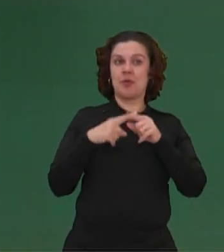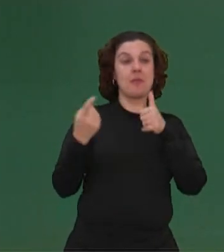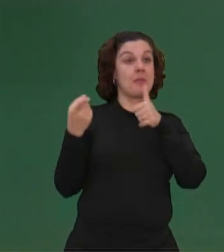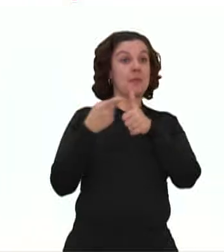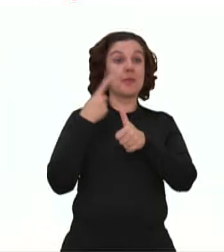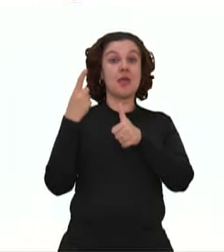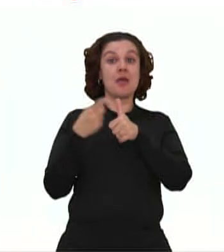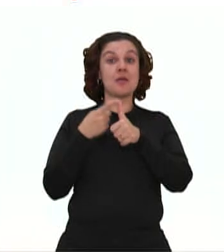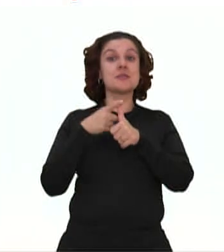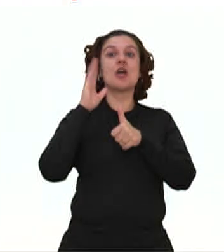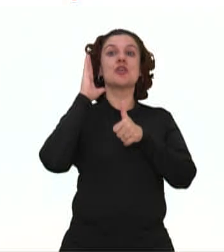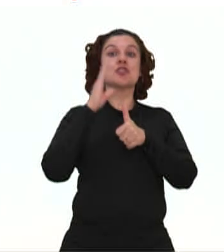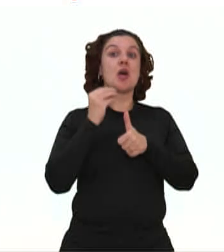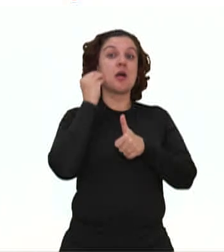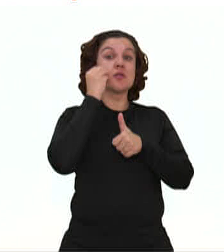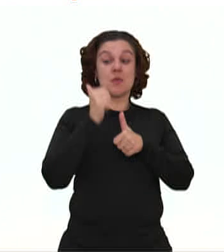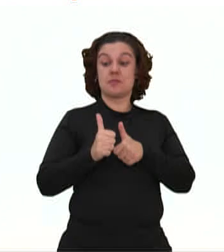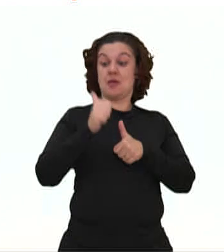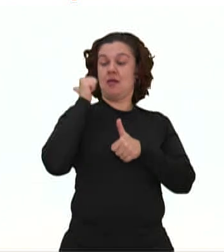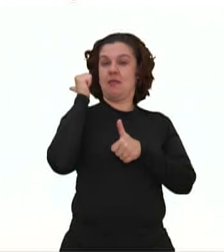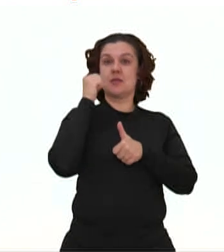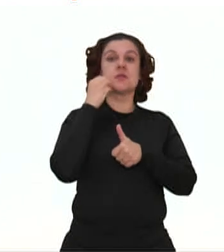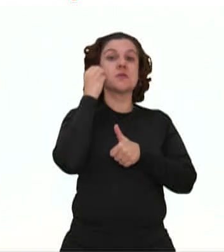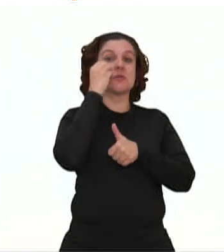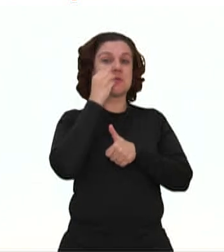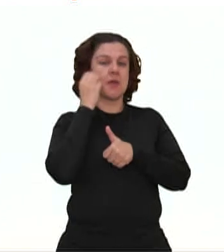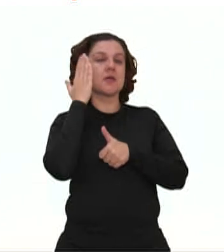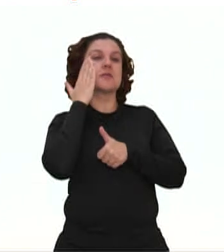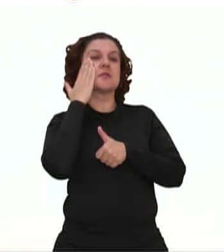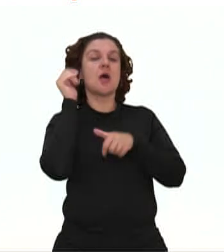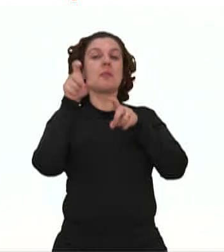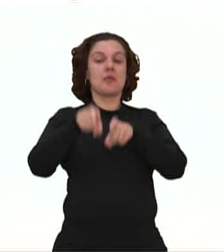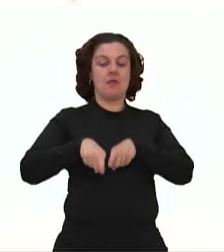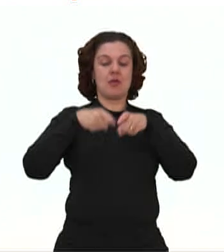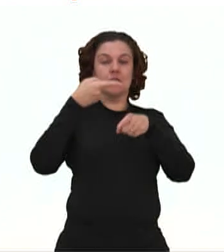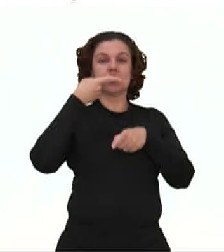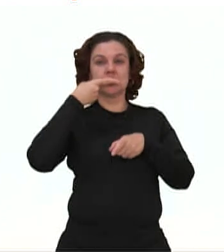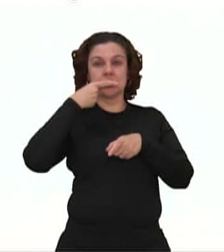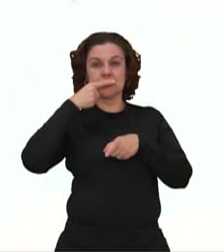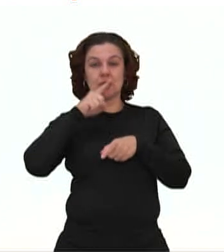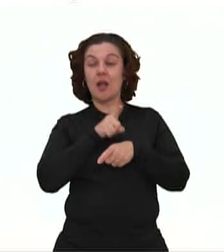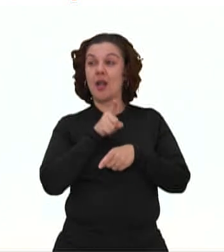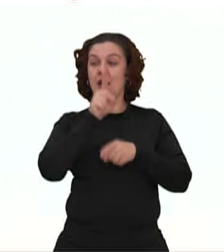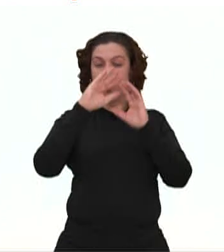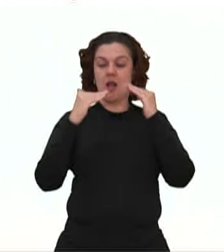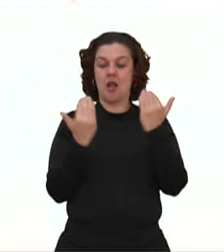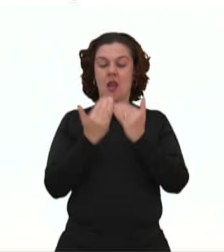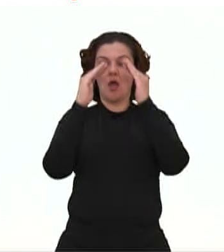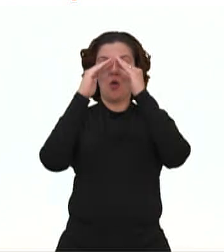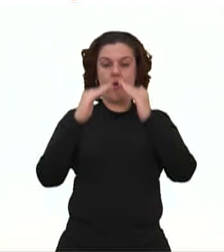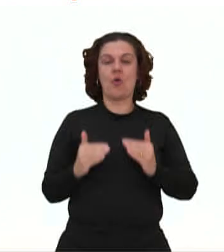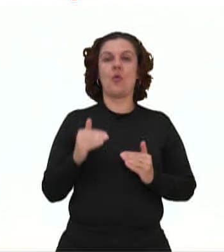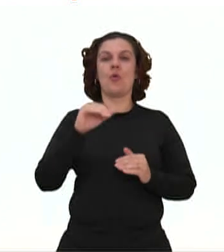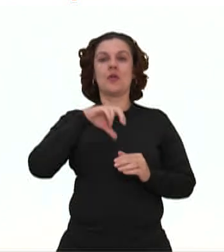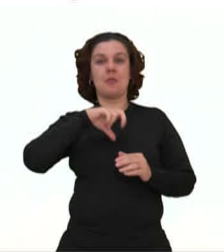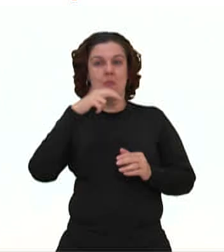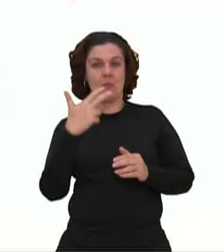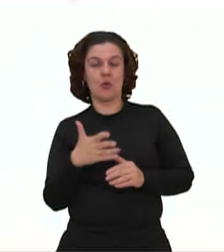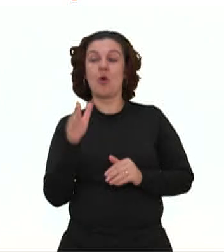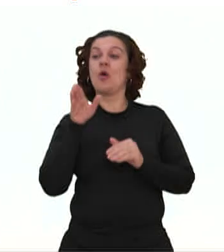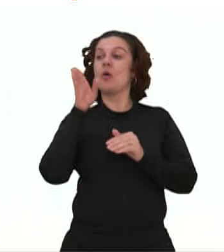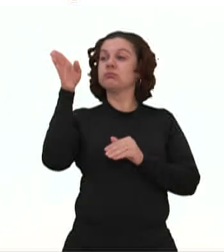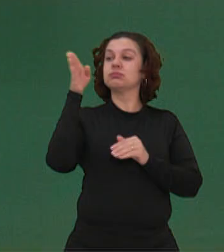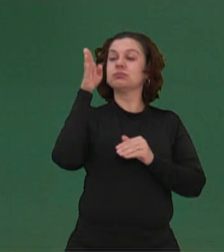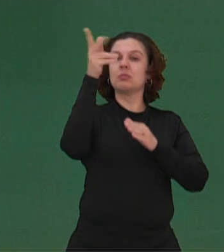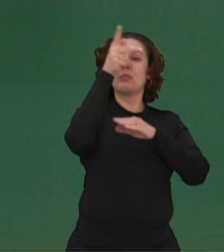Primeiro, a experiência que Portugal já tinha com o plantio da cana-de-açúcar nas colônias de Portugal, nas feitorias de